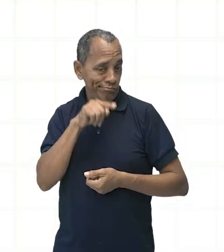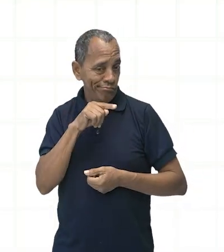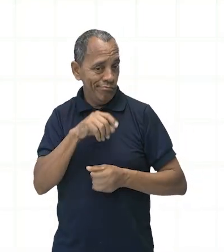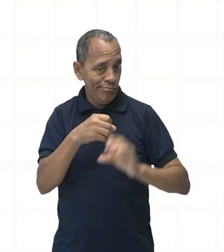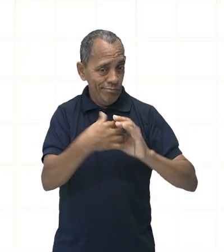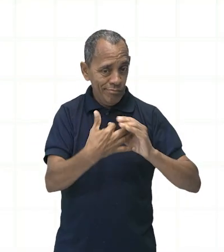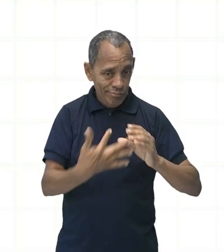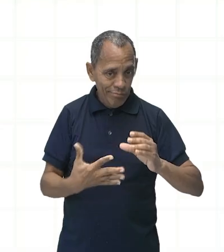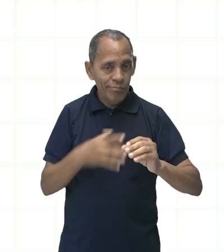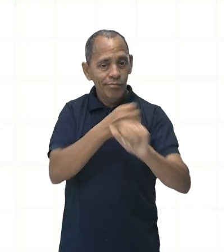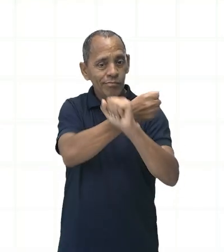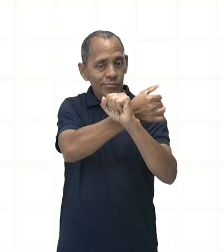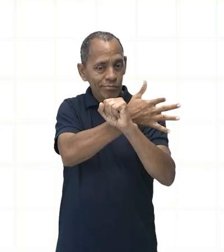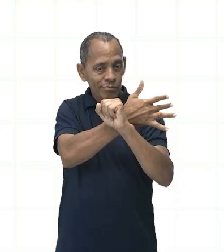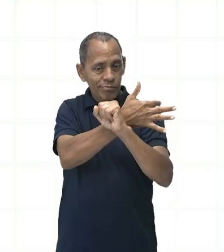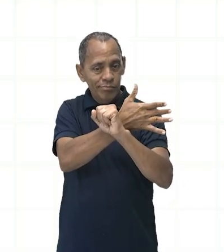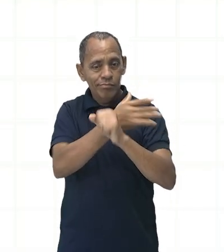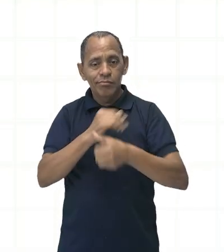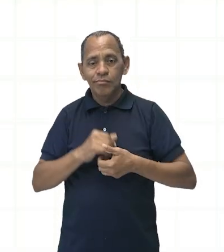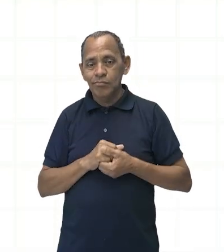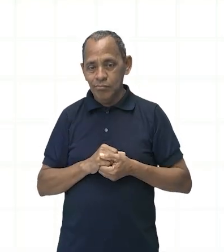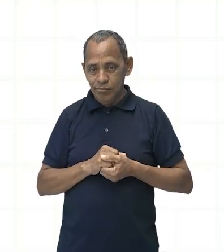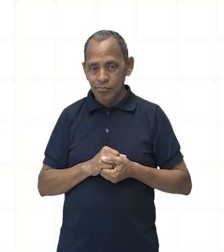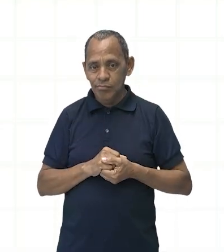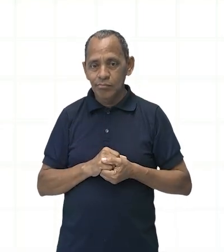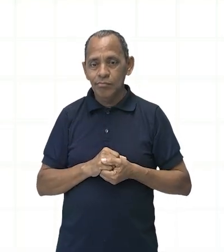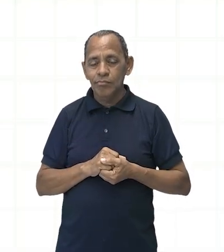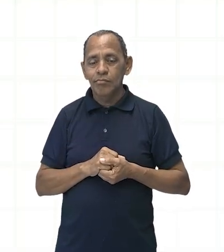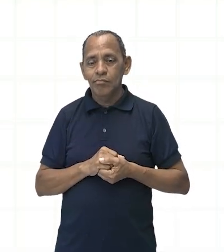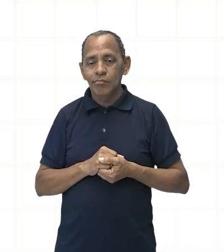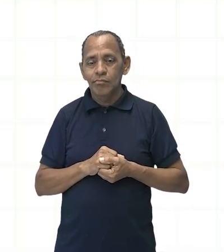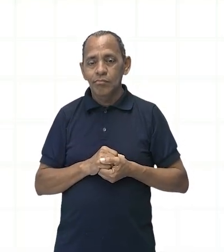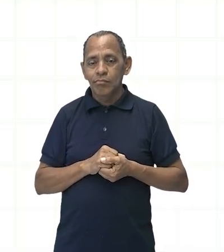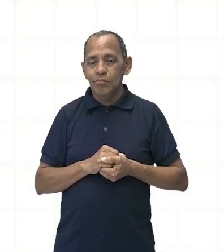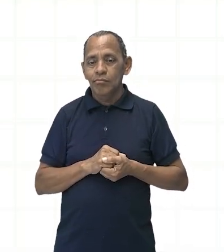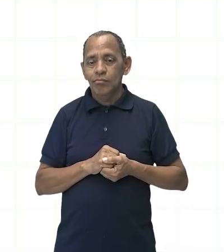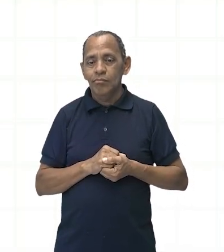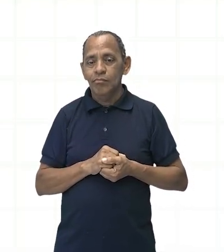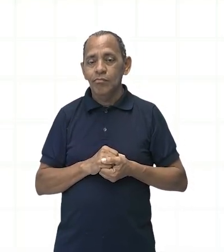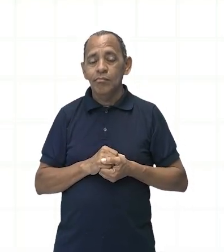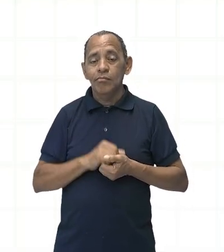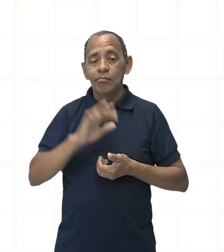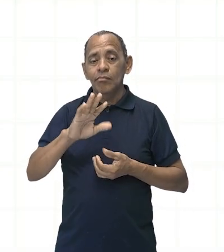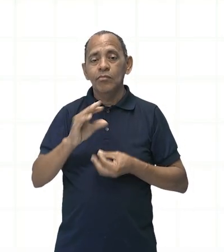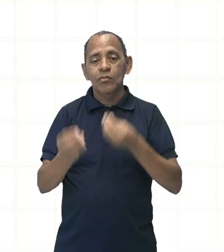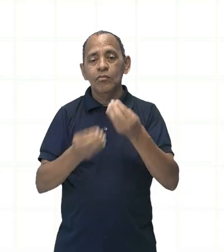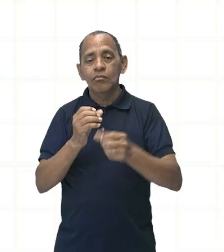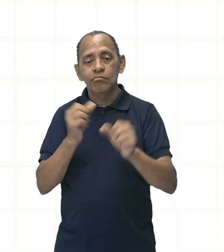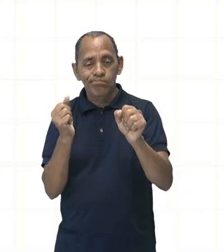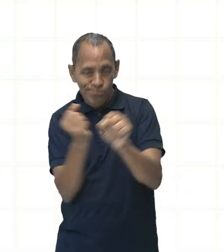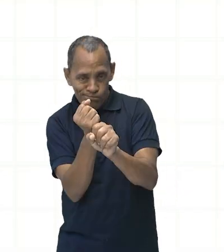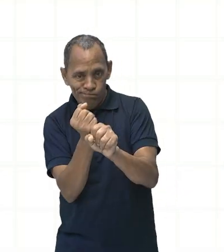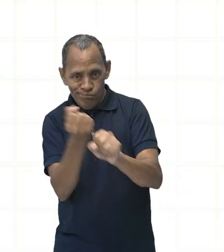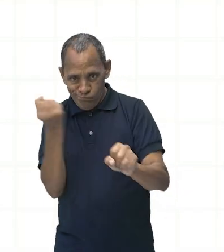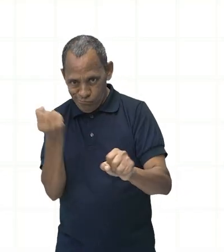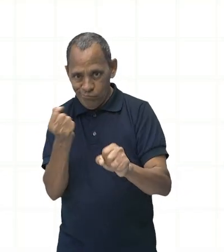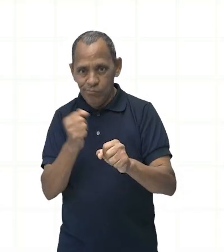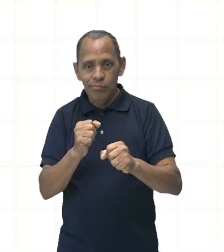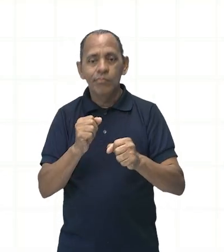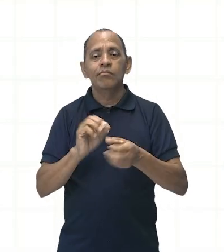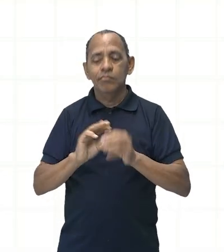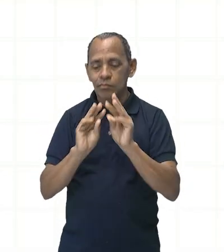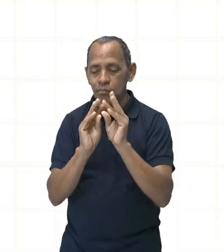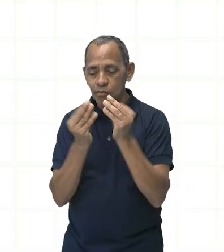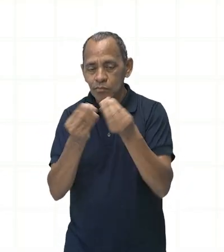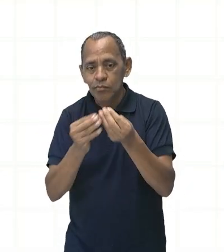característica de um ácido, que em meio aquoso liberam íons H+. Mas como nós quebramos essa partícula, aqui nós também